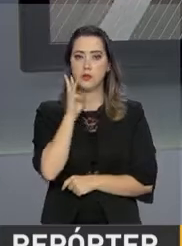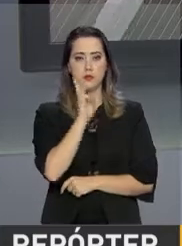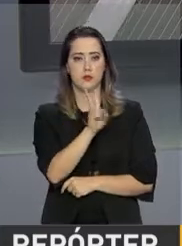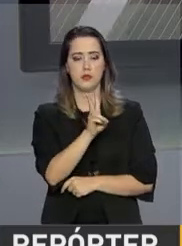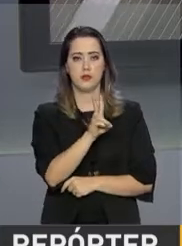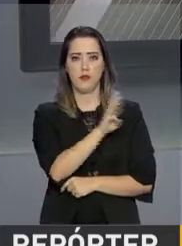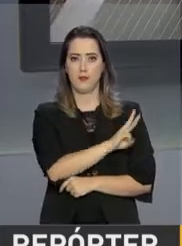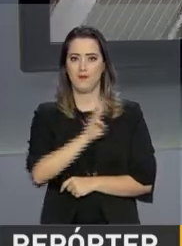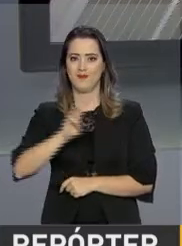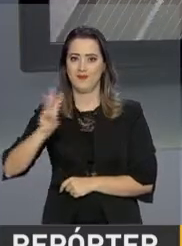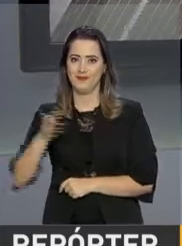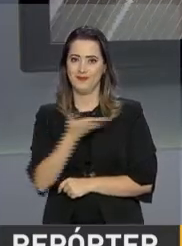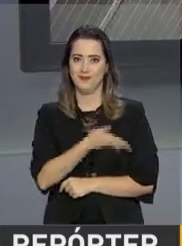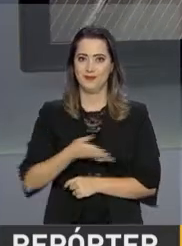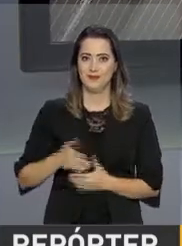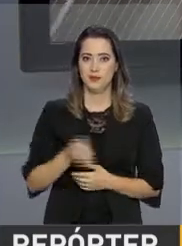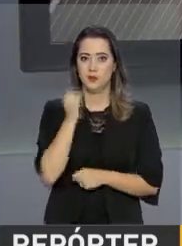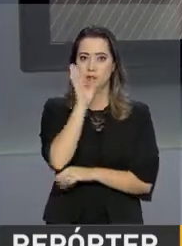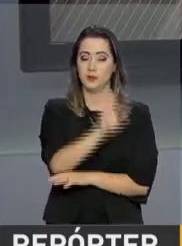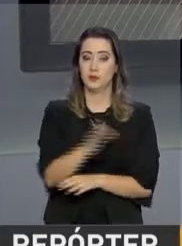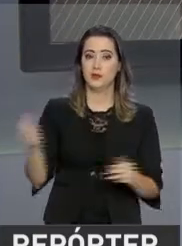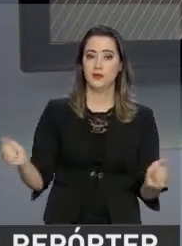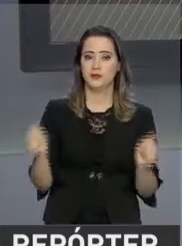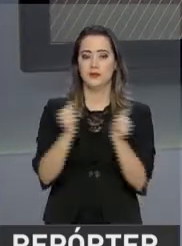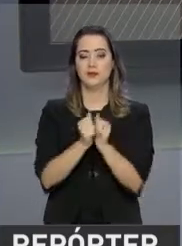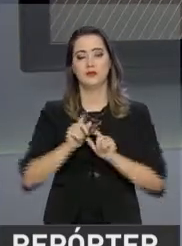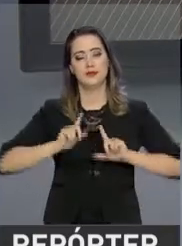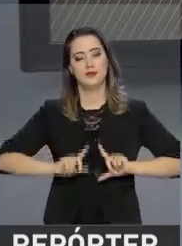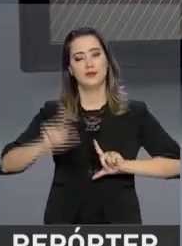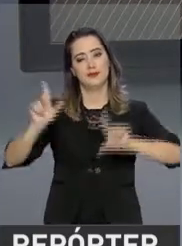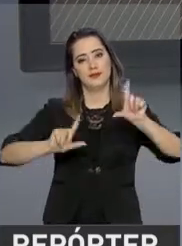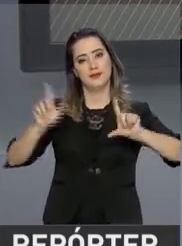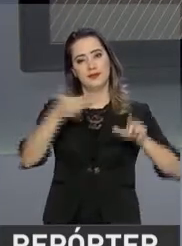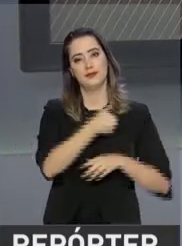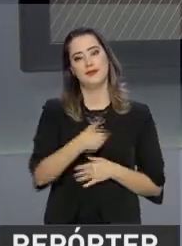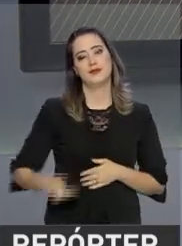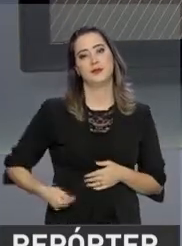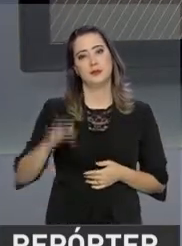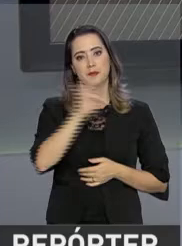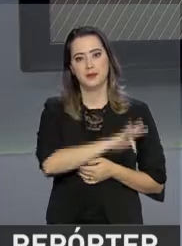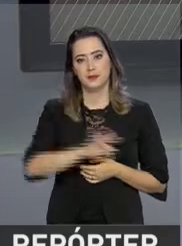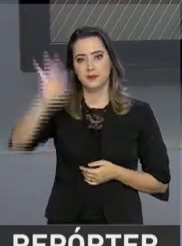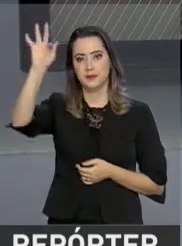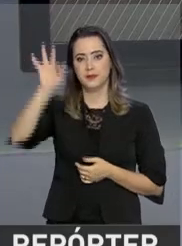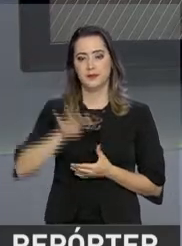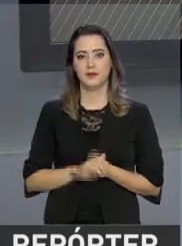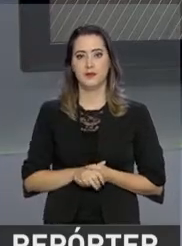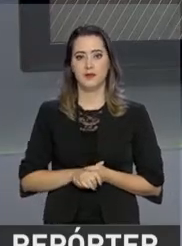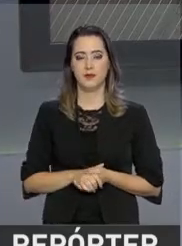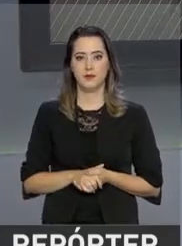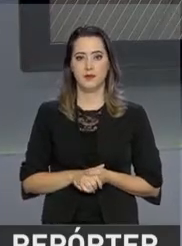da NBR na internet. Uma boa tarde para você e continue com a gente na NBR, a TV do